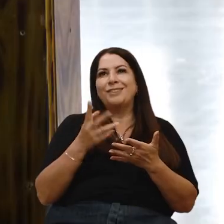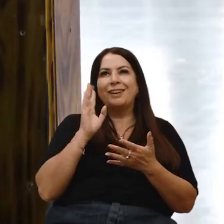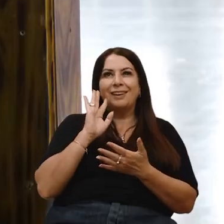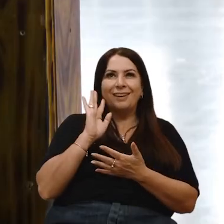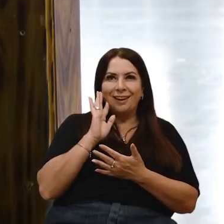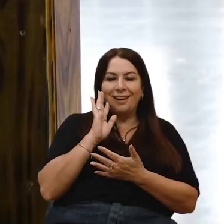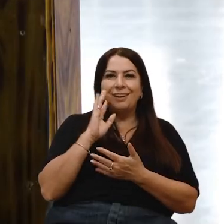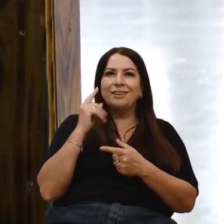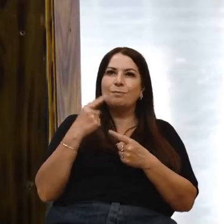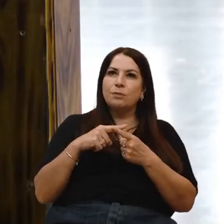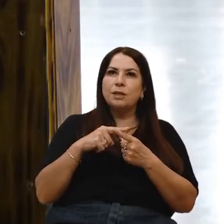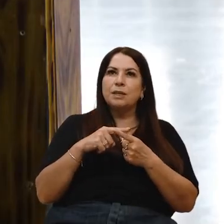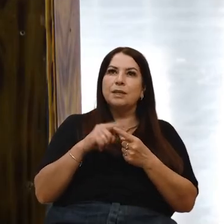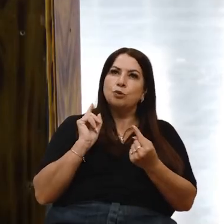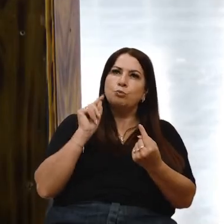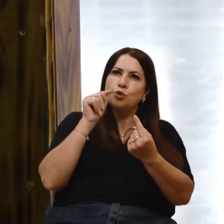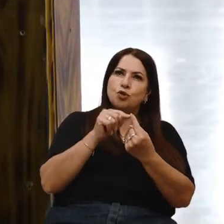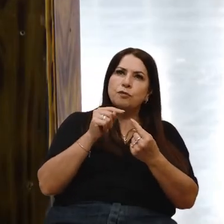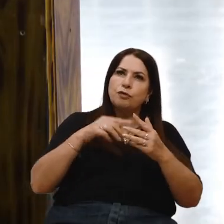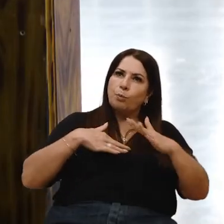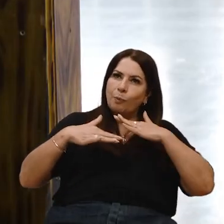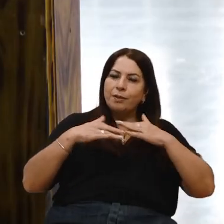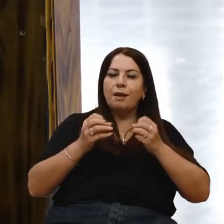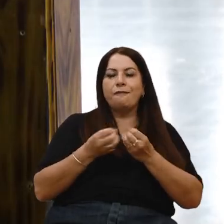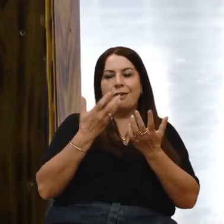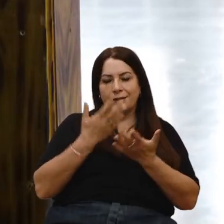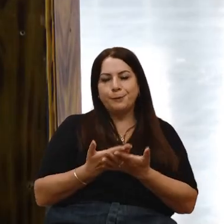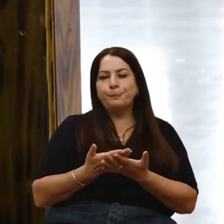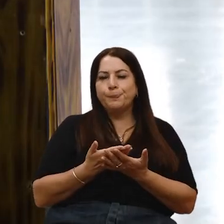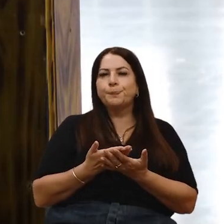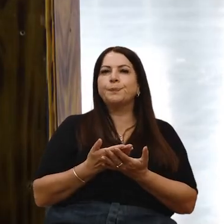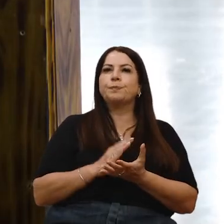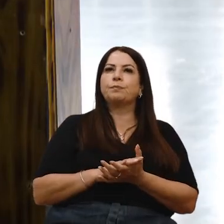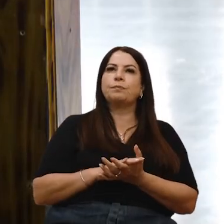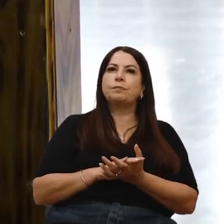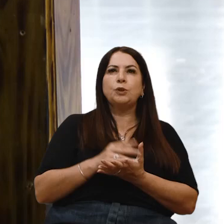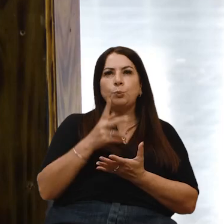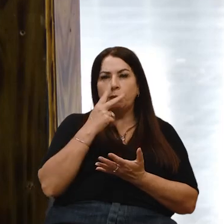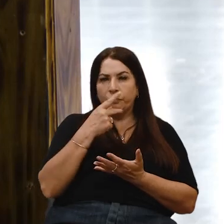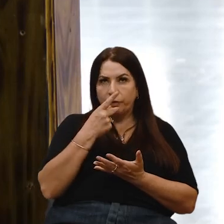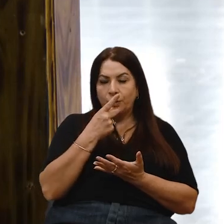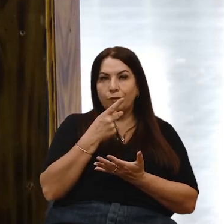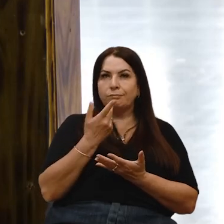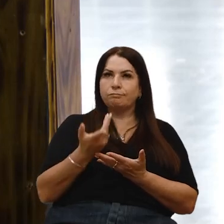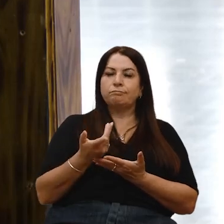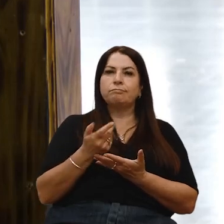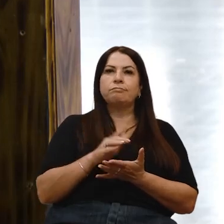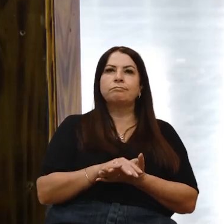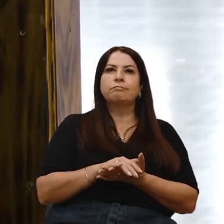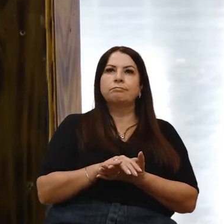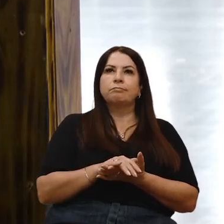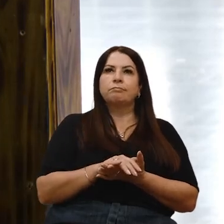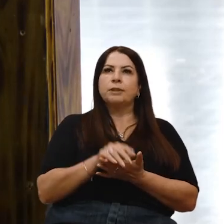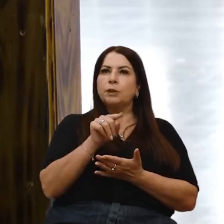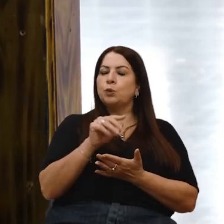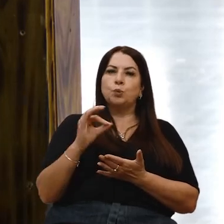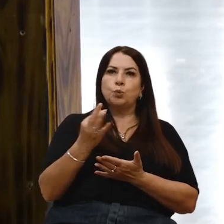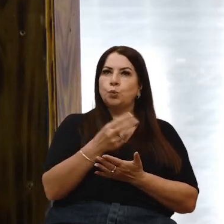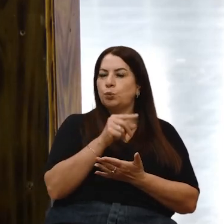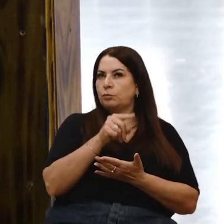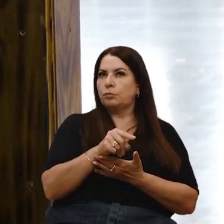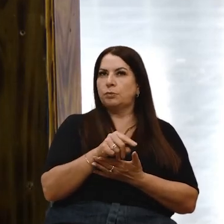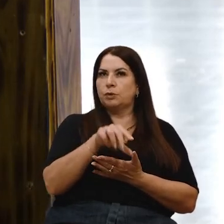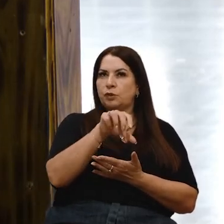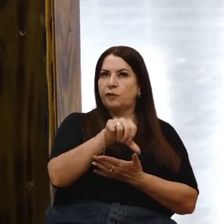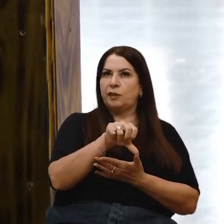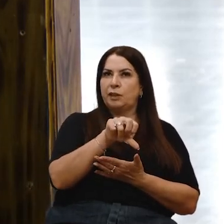isso é bacana, porque esse é o intuito, movimentar a festa. Mas, como tu colocou, né, Rauch, colocar isso